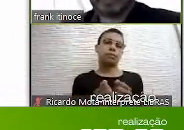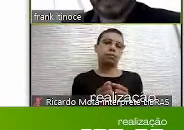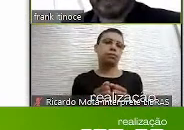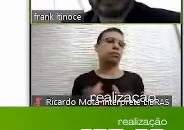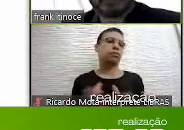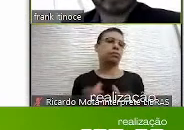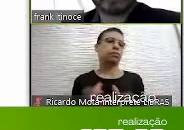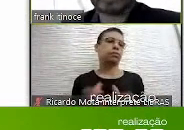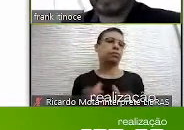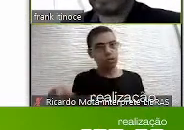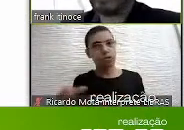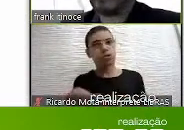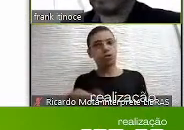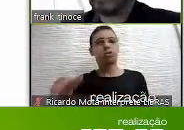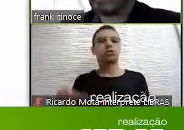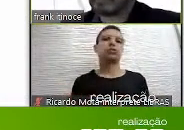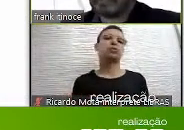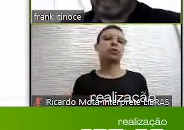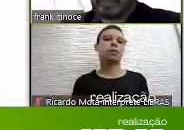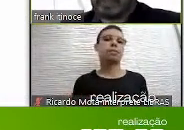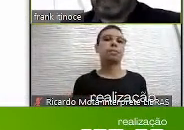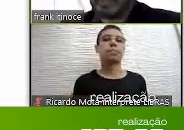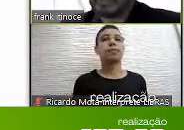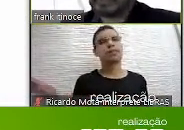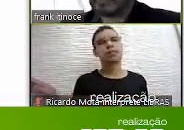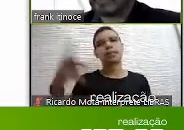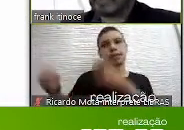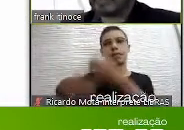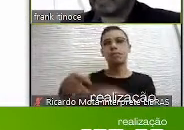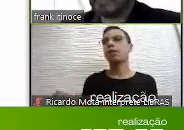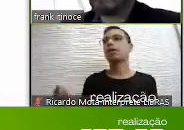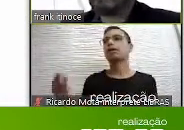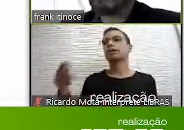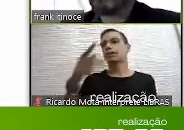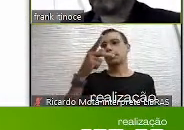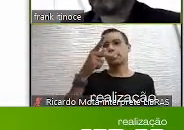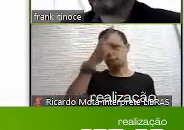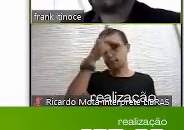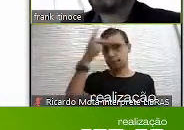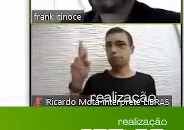doutor Gilberto, o pessoal do CRT pode falar um pouquinho sobre esses processos aí.